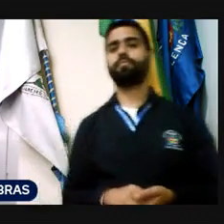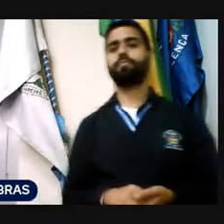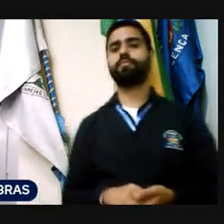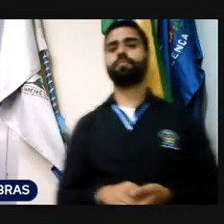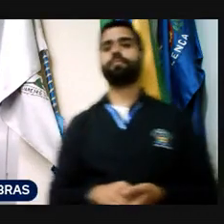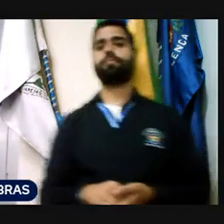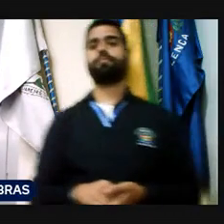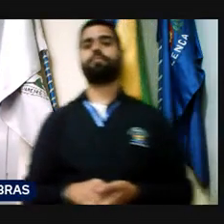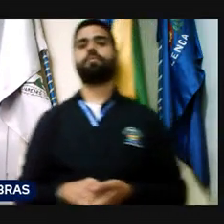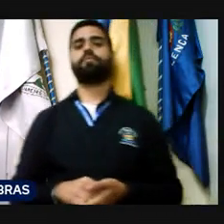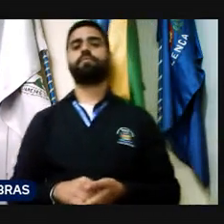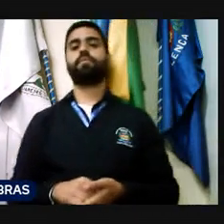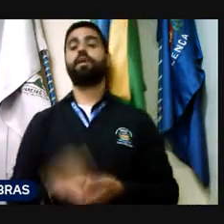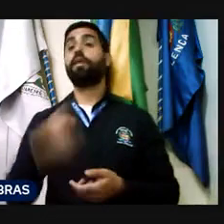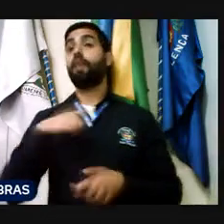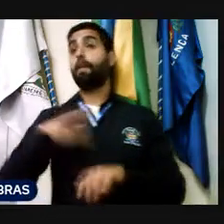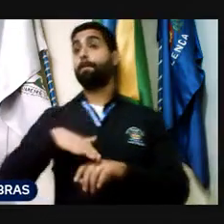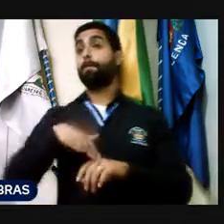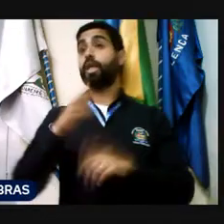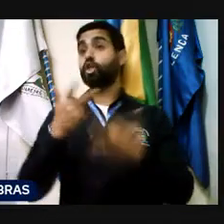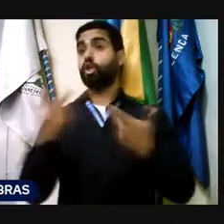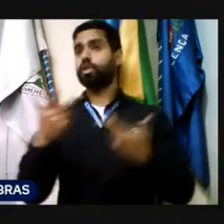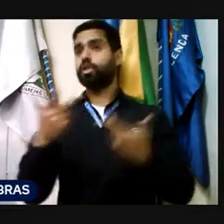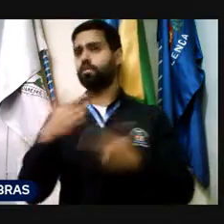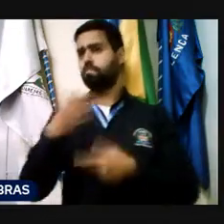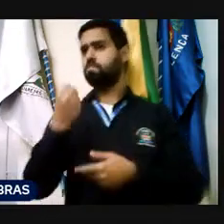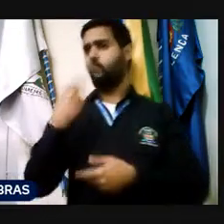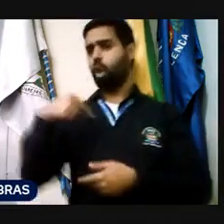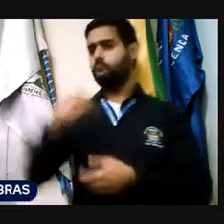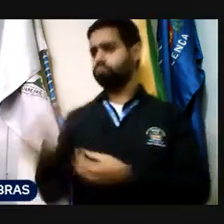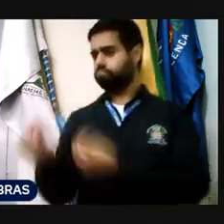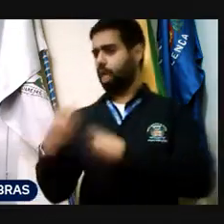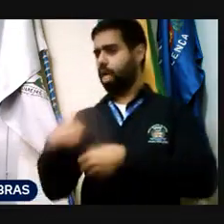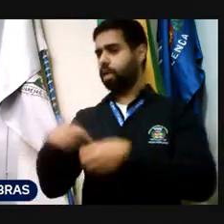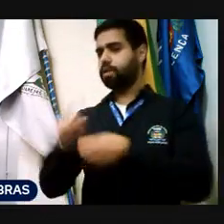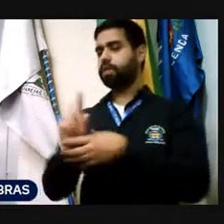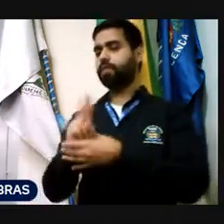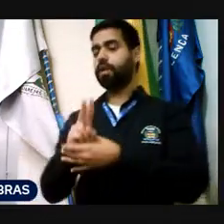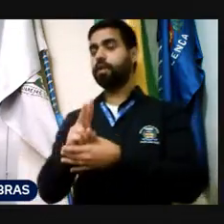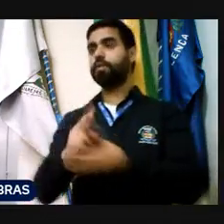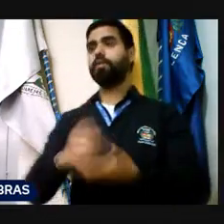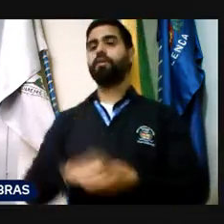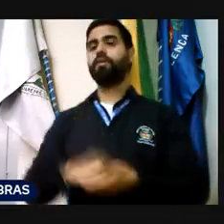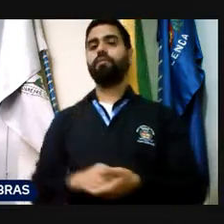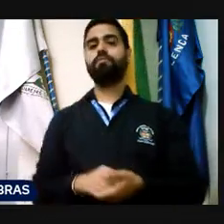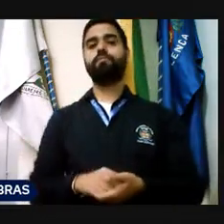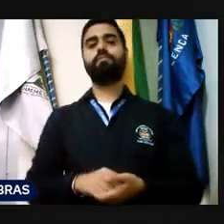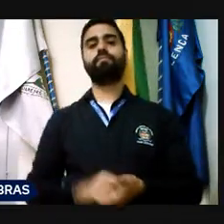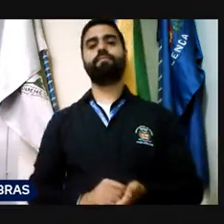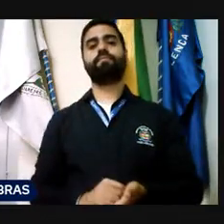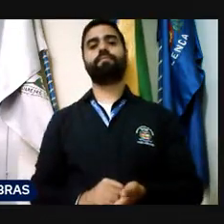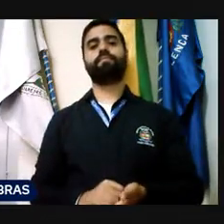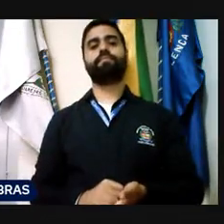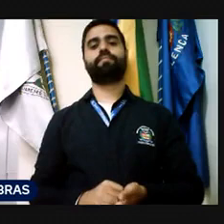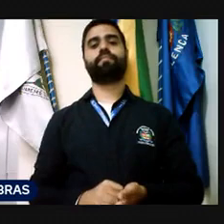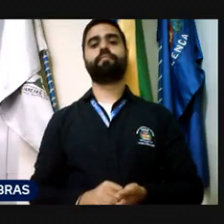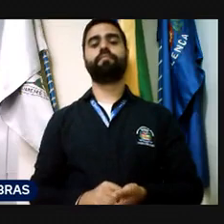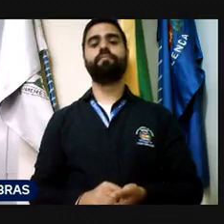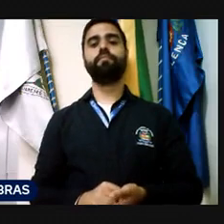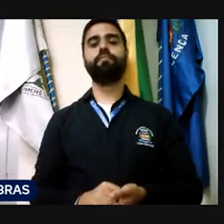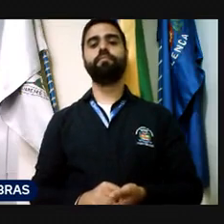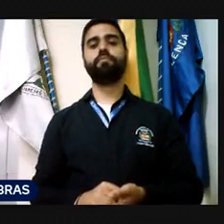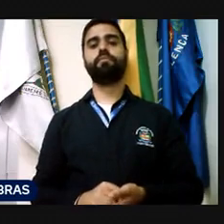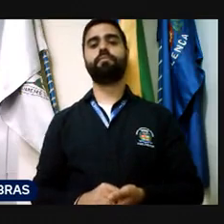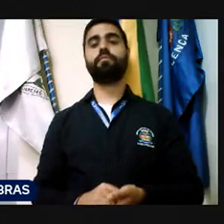procurar vir mais coisas boas para a nossa cidade. Tem que procurar esses